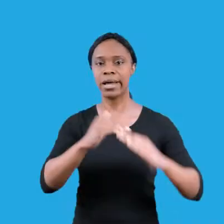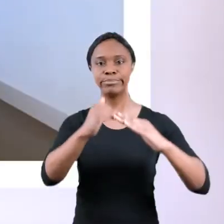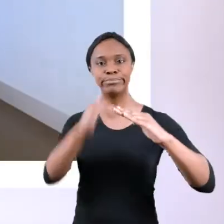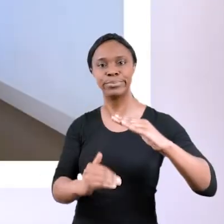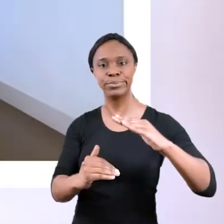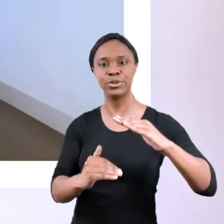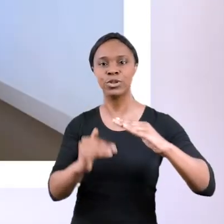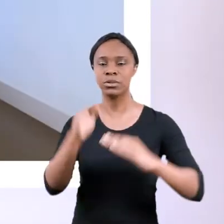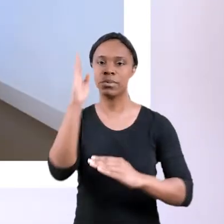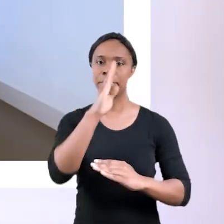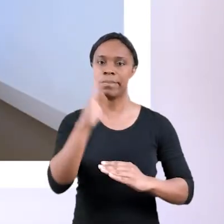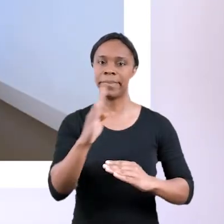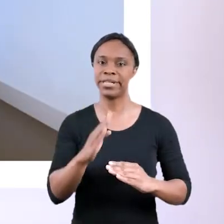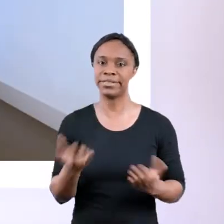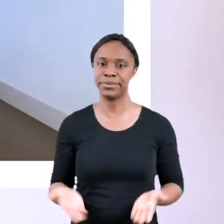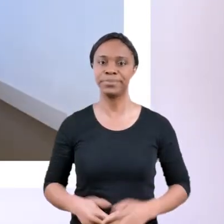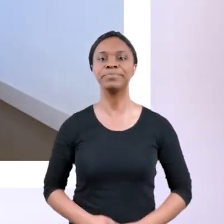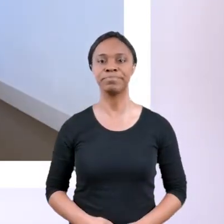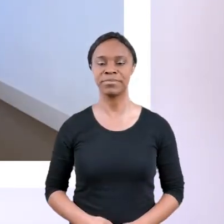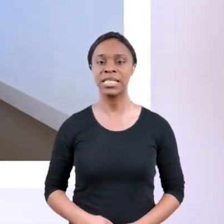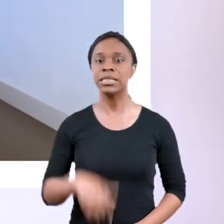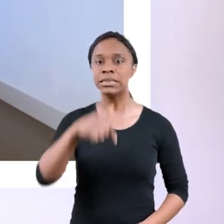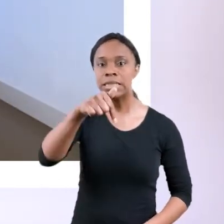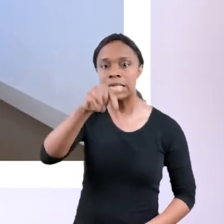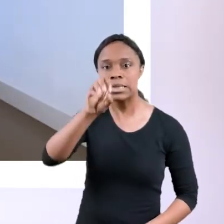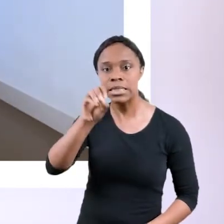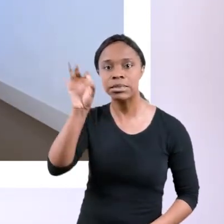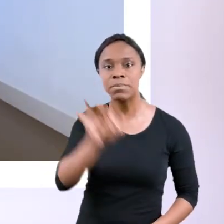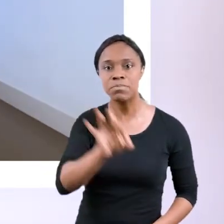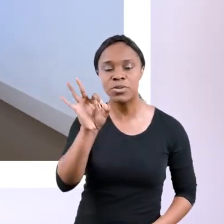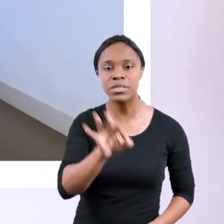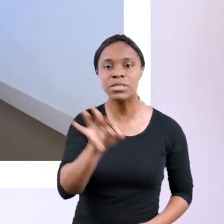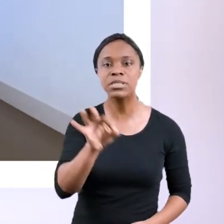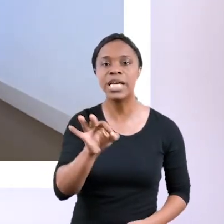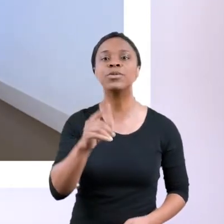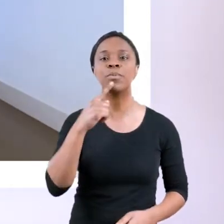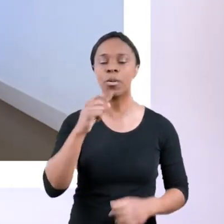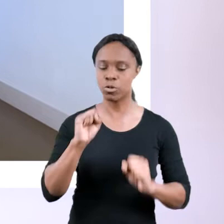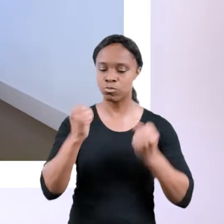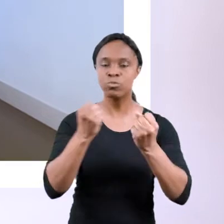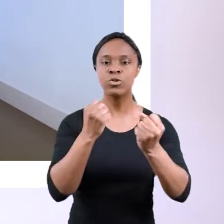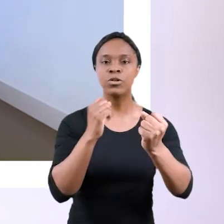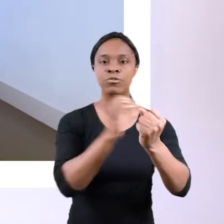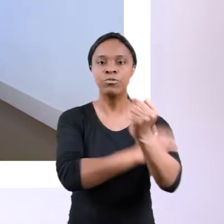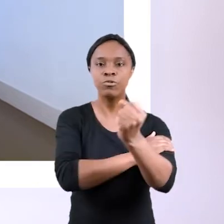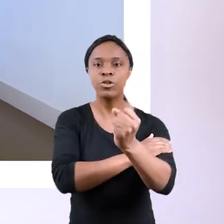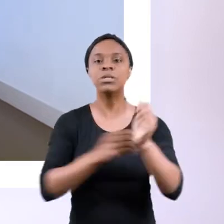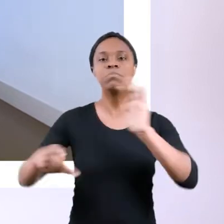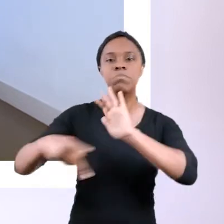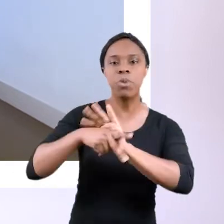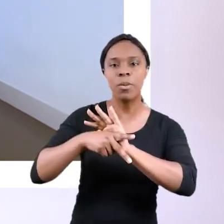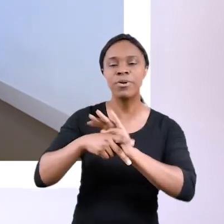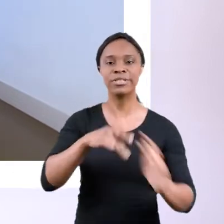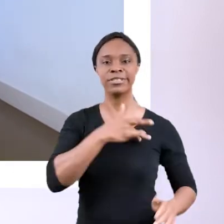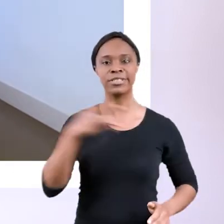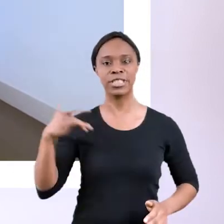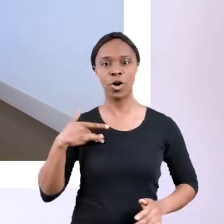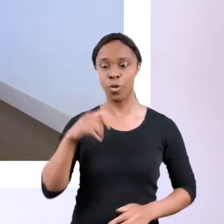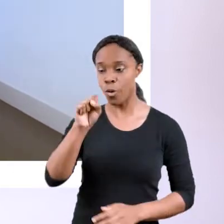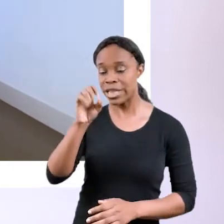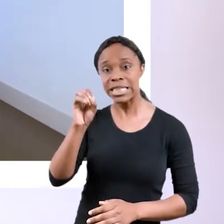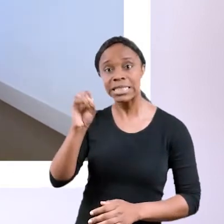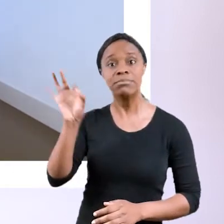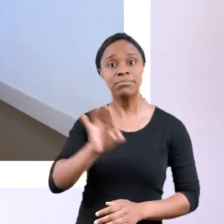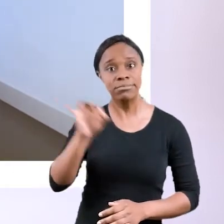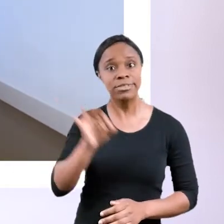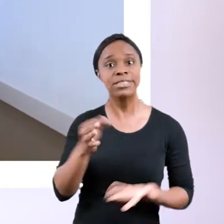nacional. Acredite, apesar de serem 70% da força de trabalho na área da saúde, chegando a 80% na